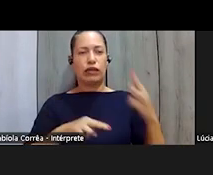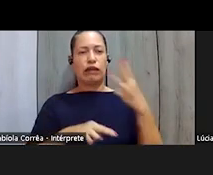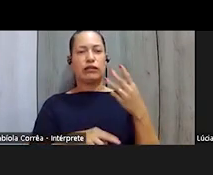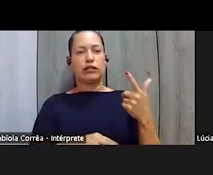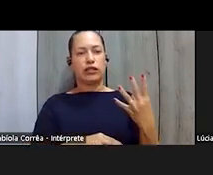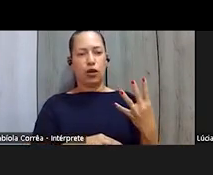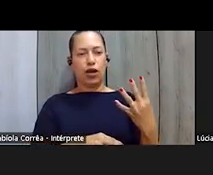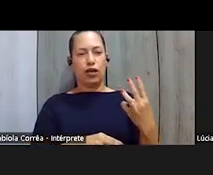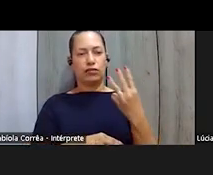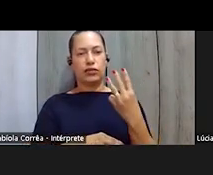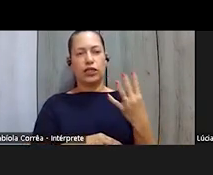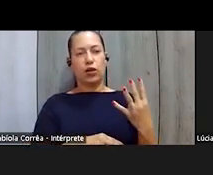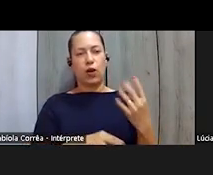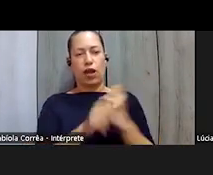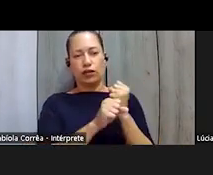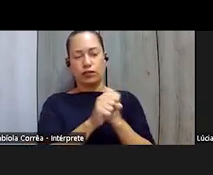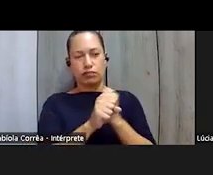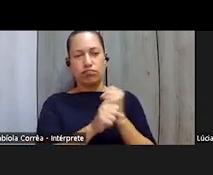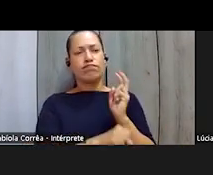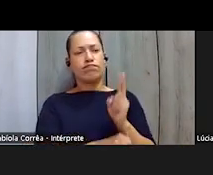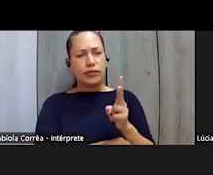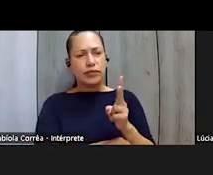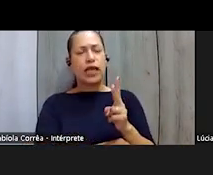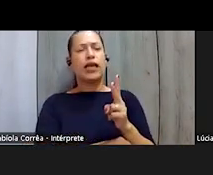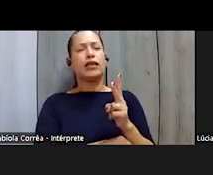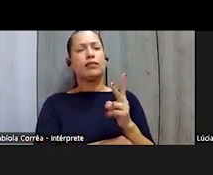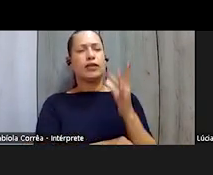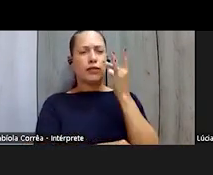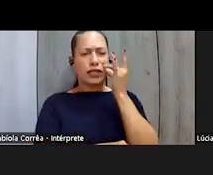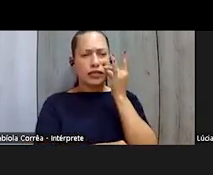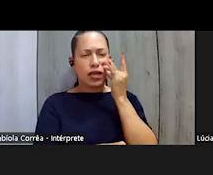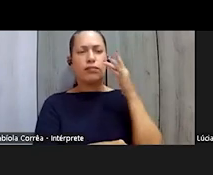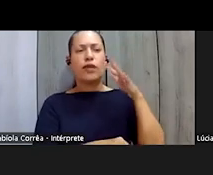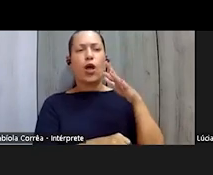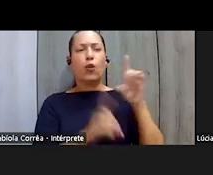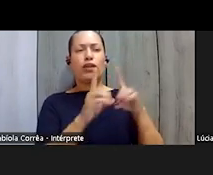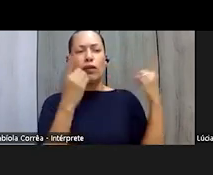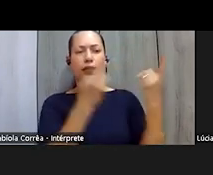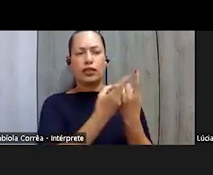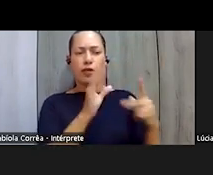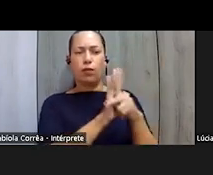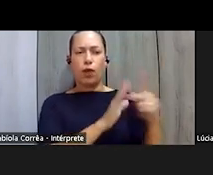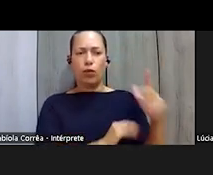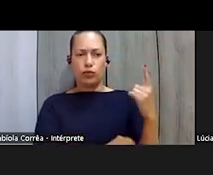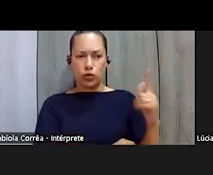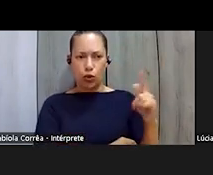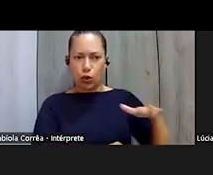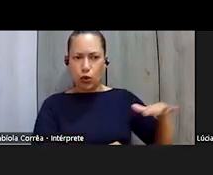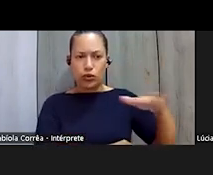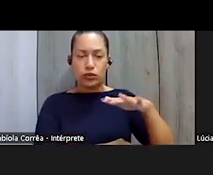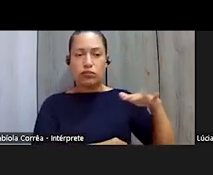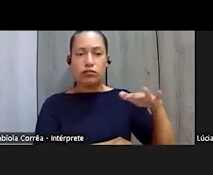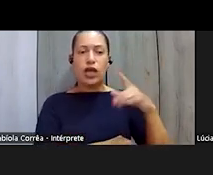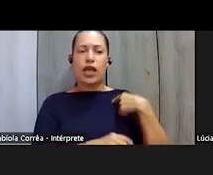anos. Sempre estive presente ali no Departamento de Geologia e eu trabalho no âmbito da pesquisa com a análise